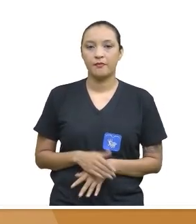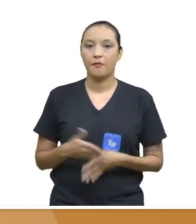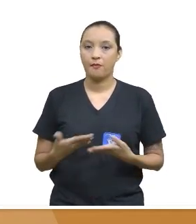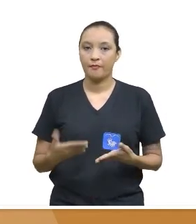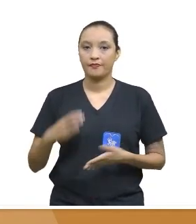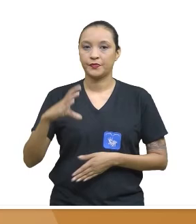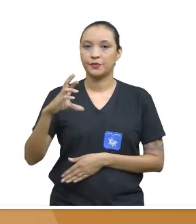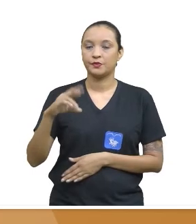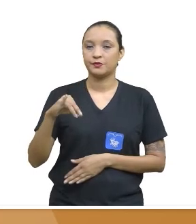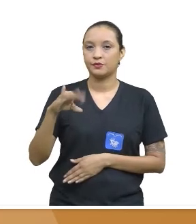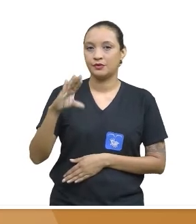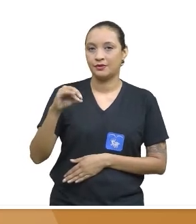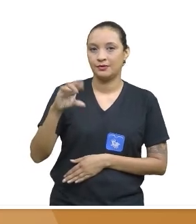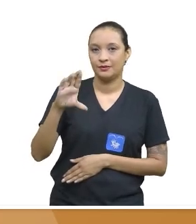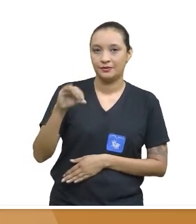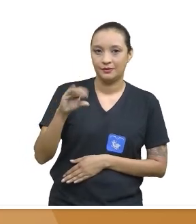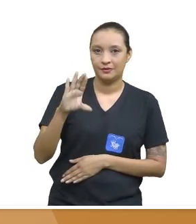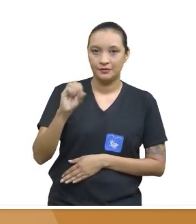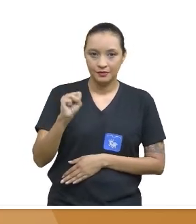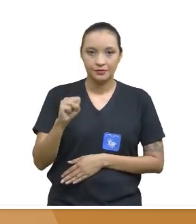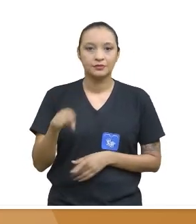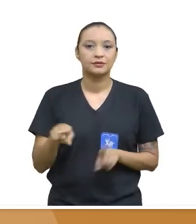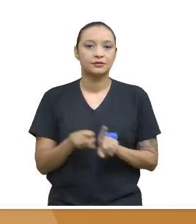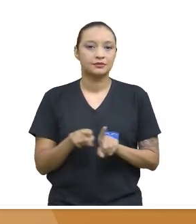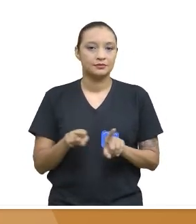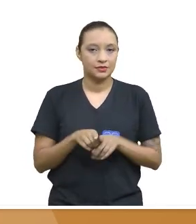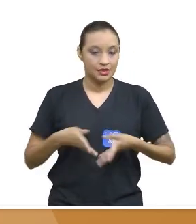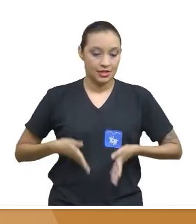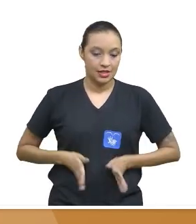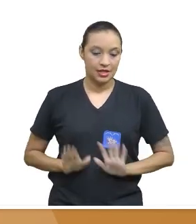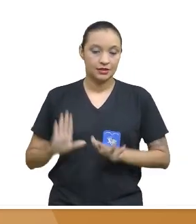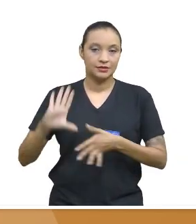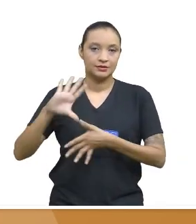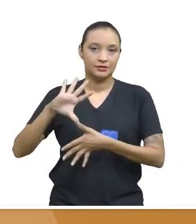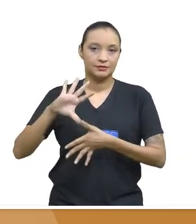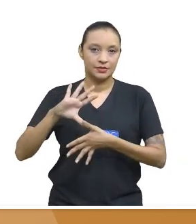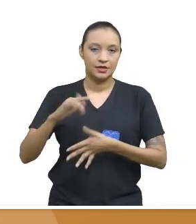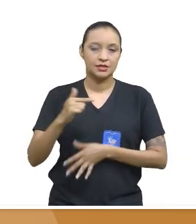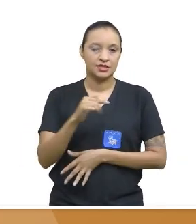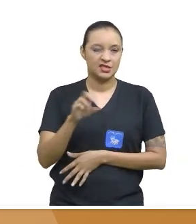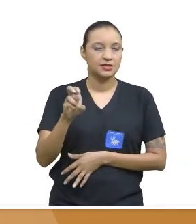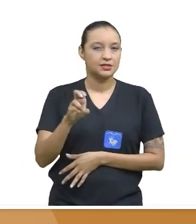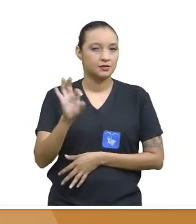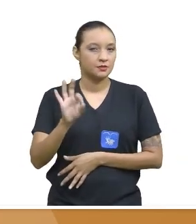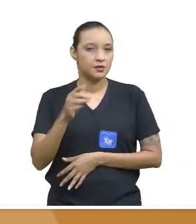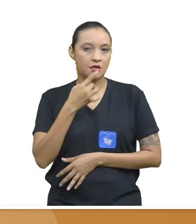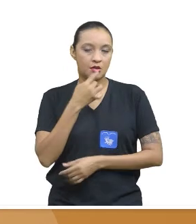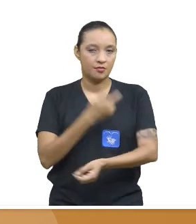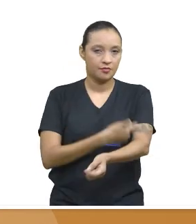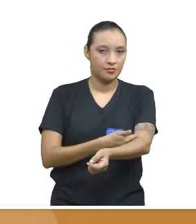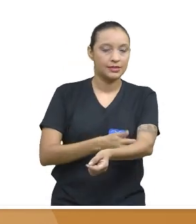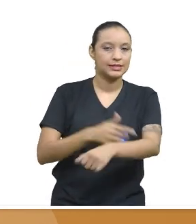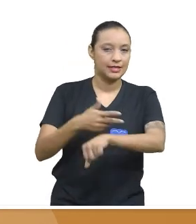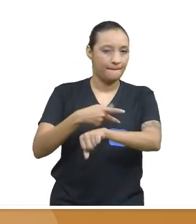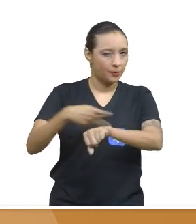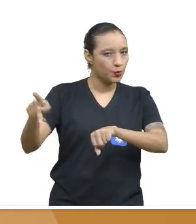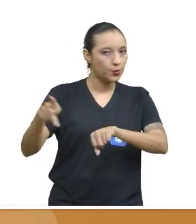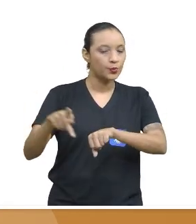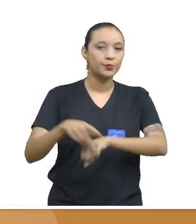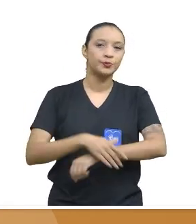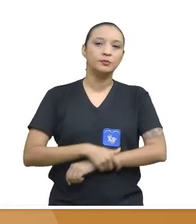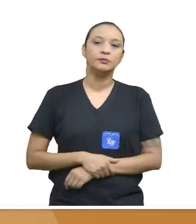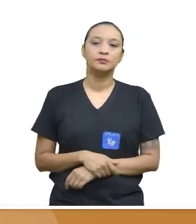senhores, os crioulos, que são aqueles nascidos na América com 75% de pureza, vamos pensar dessa forma, eles